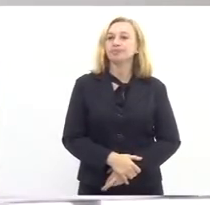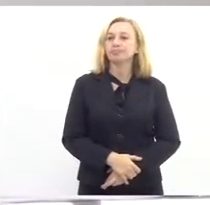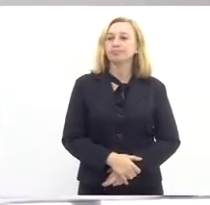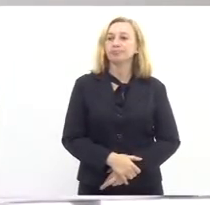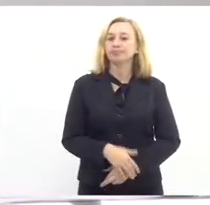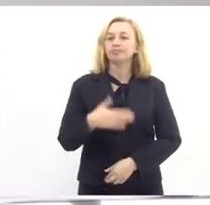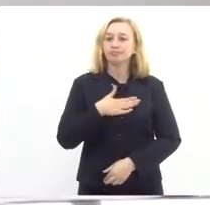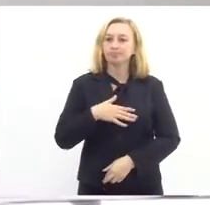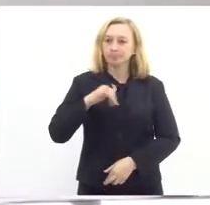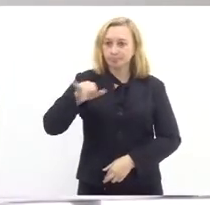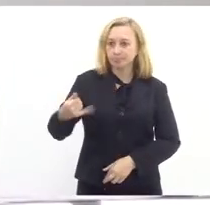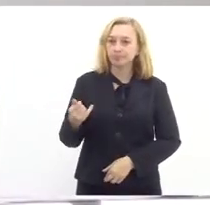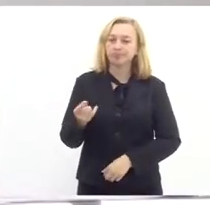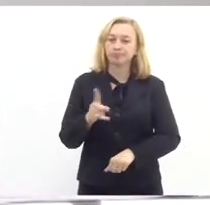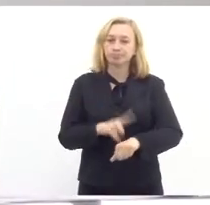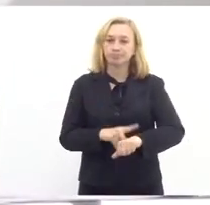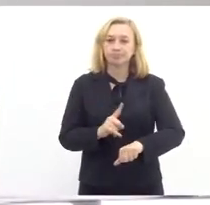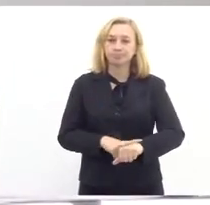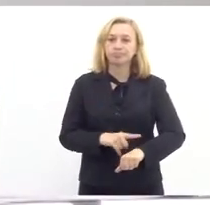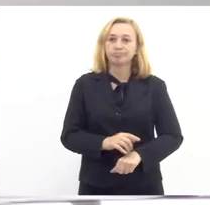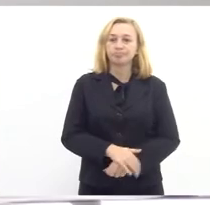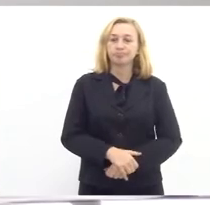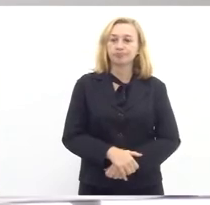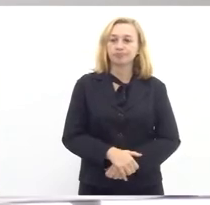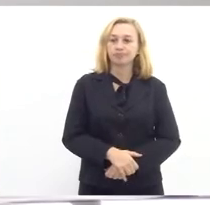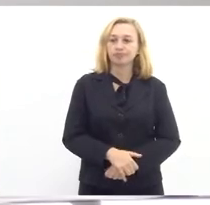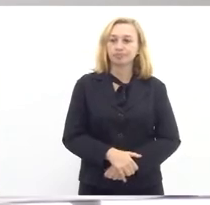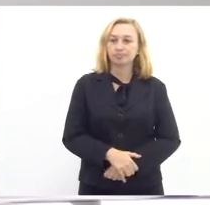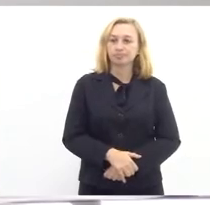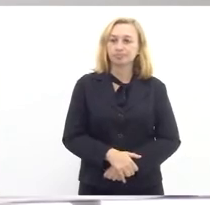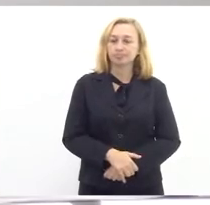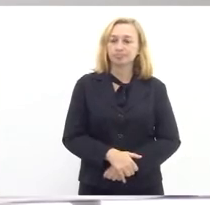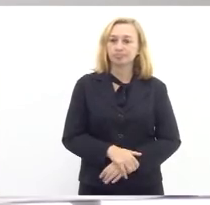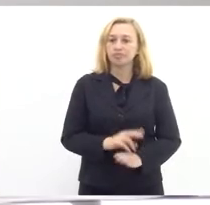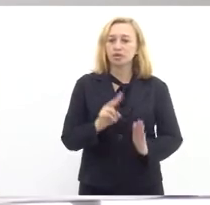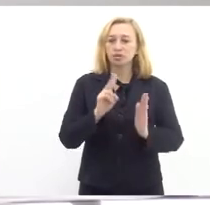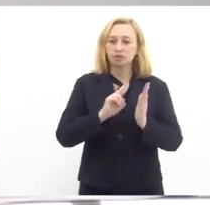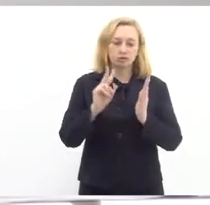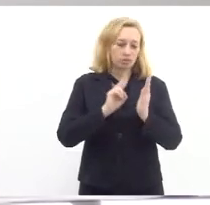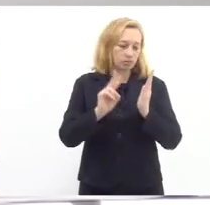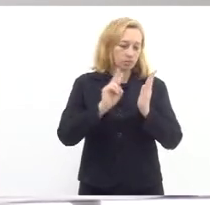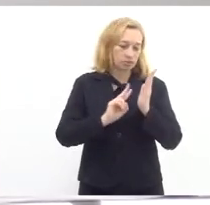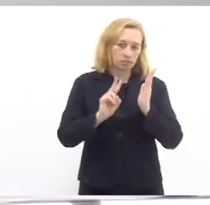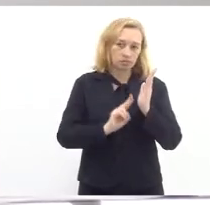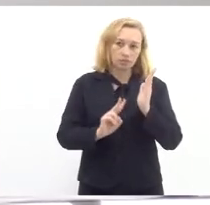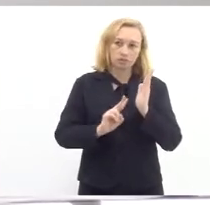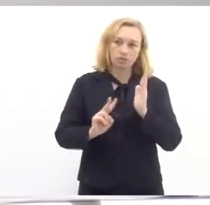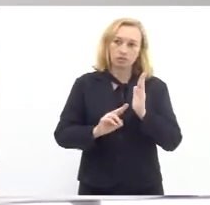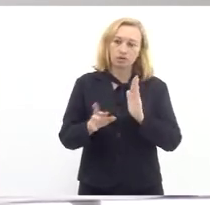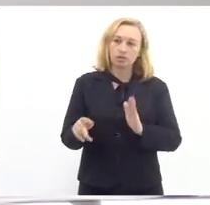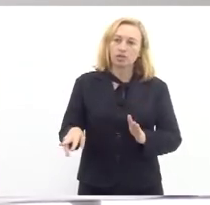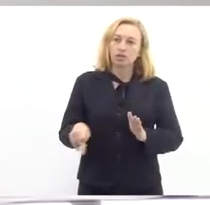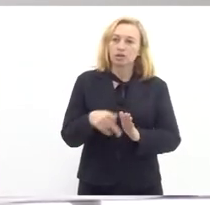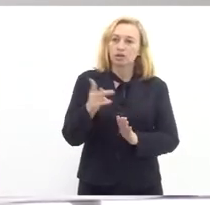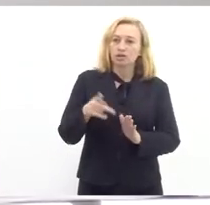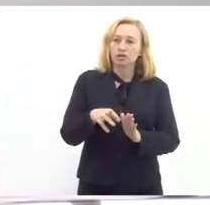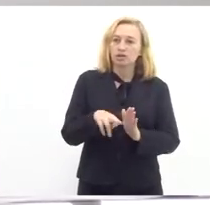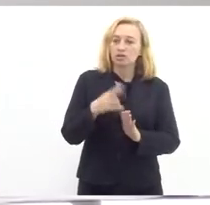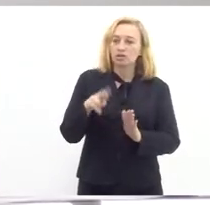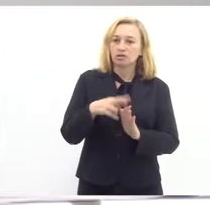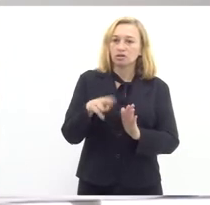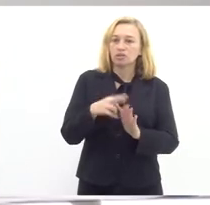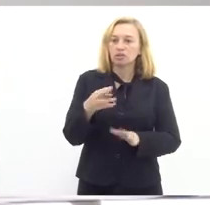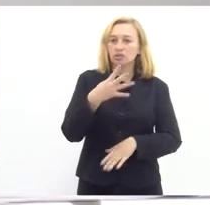Gostaria também de aproveitar esse momento de fazer aqui uma leitura breve da resolução